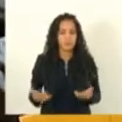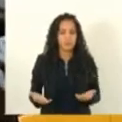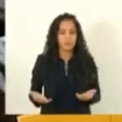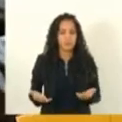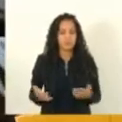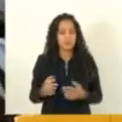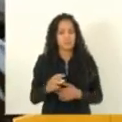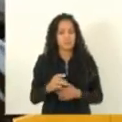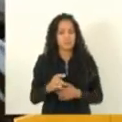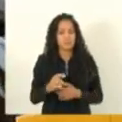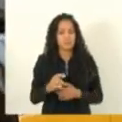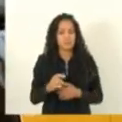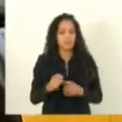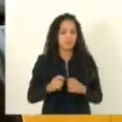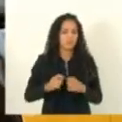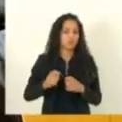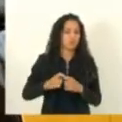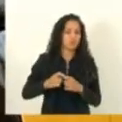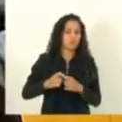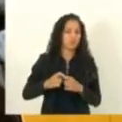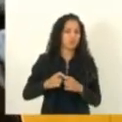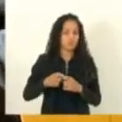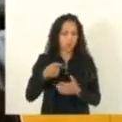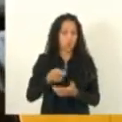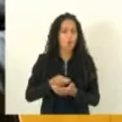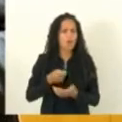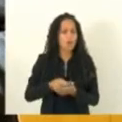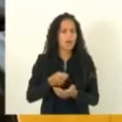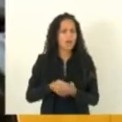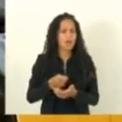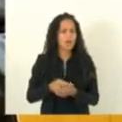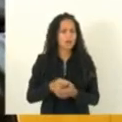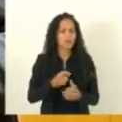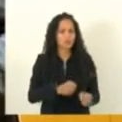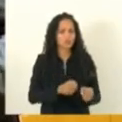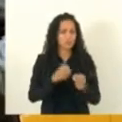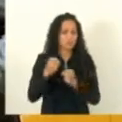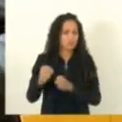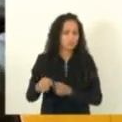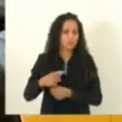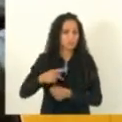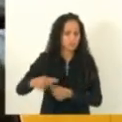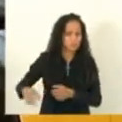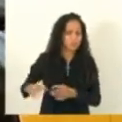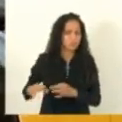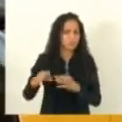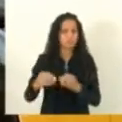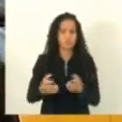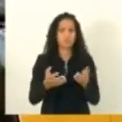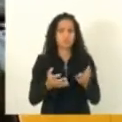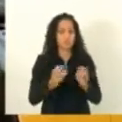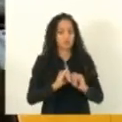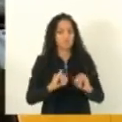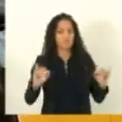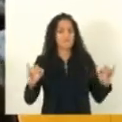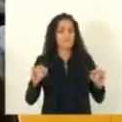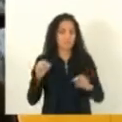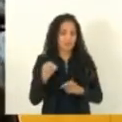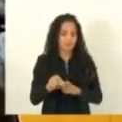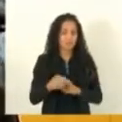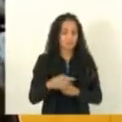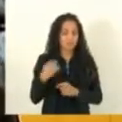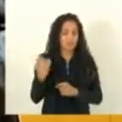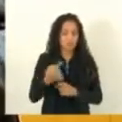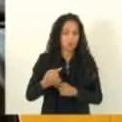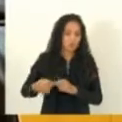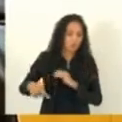A doutora Inês é muito dedicada, tem cobrado muito do Poder Público essas providências. Então, eu quero só dizer que da nossa